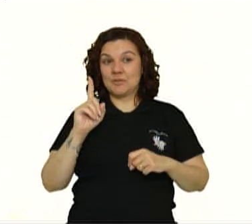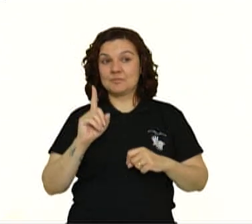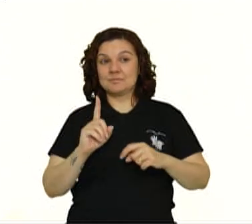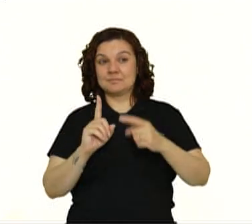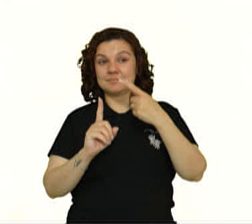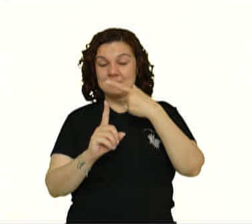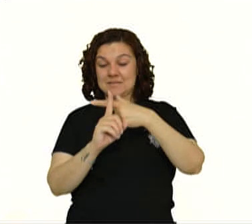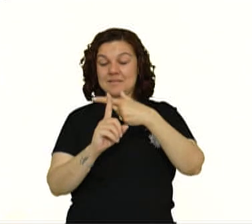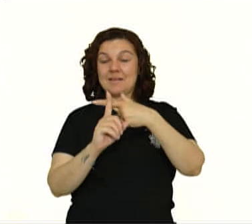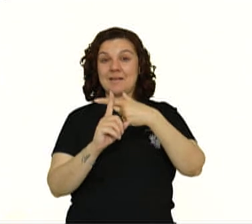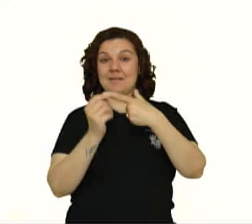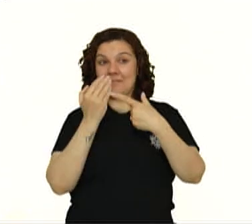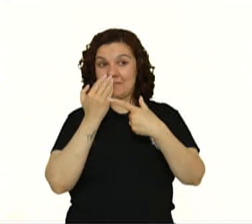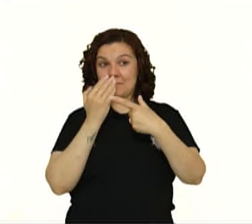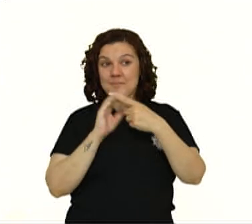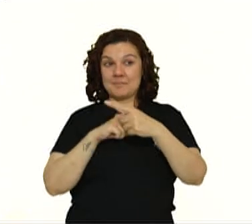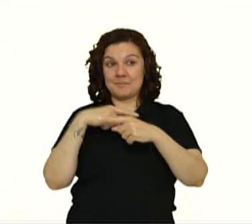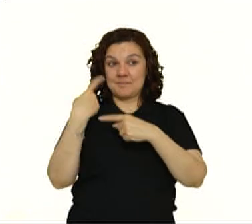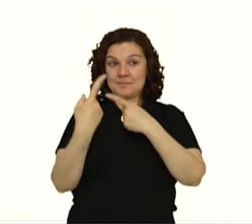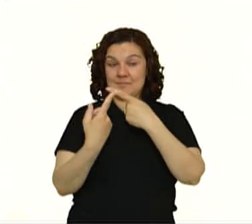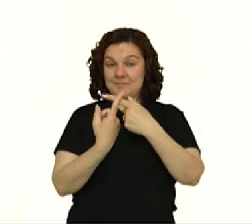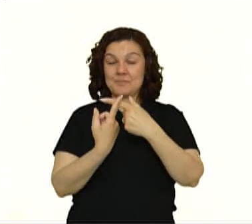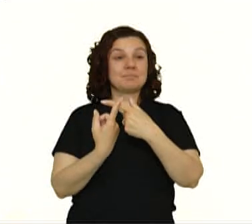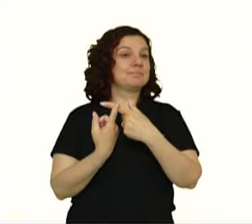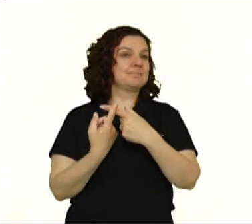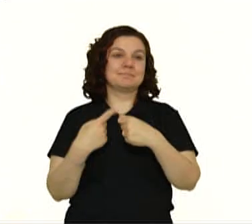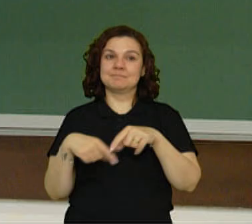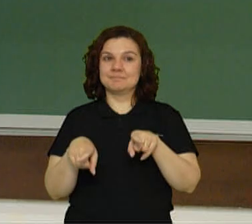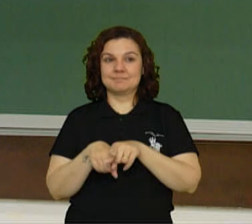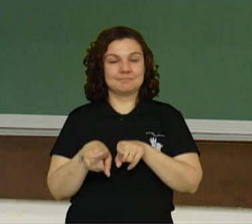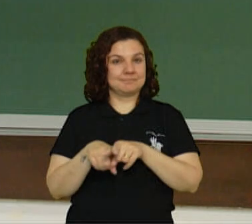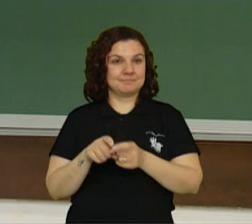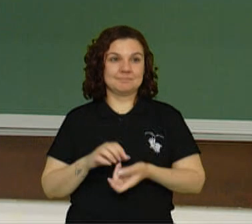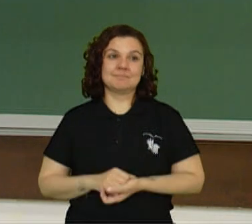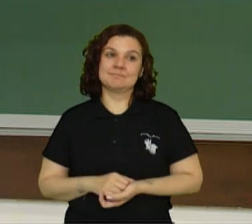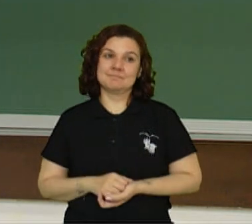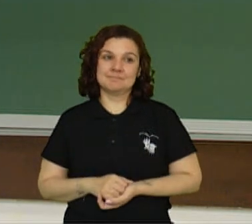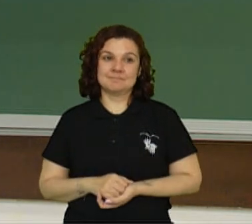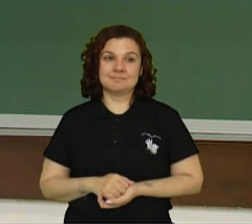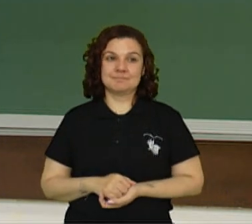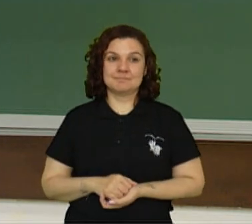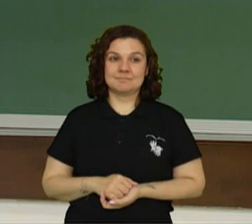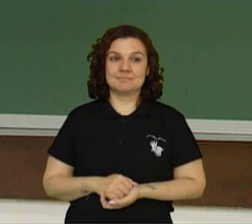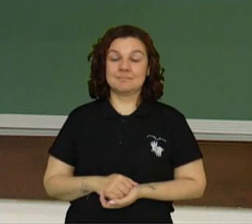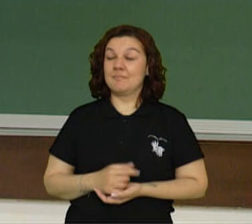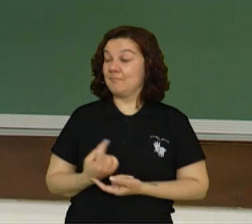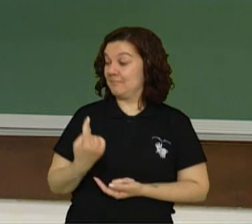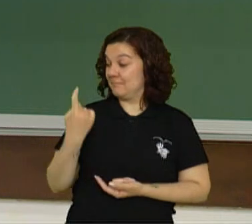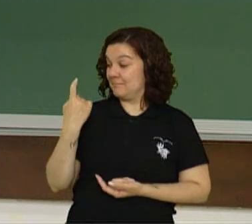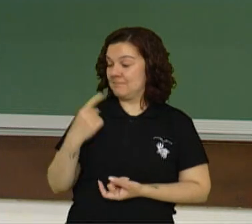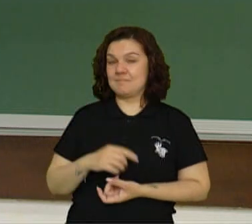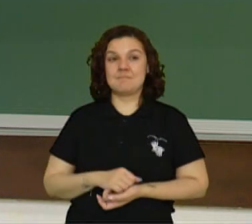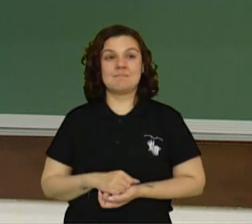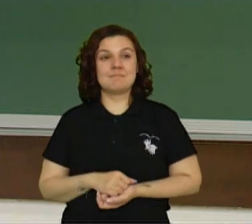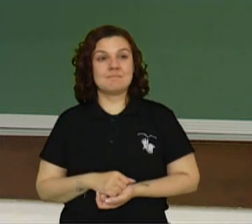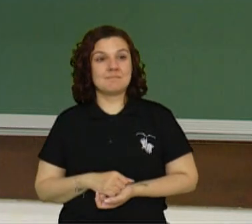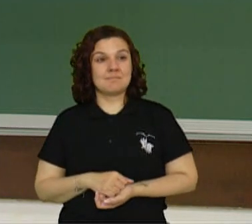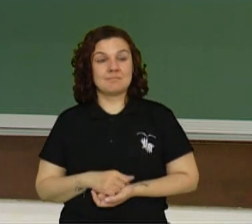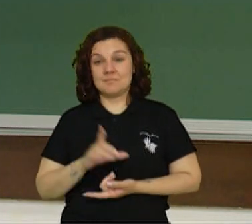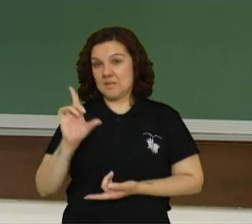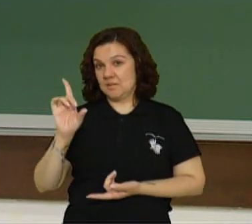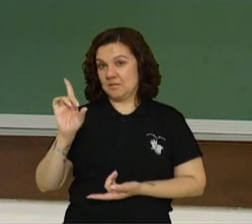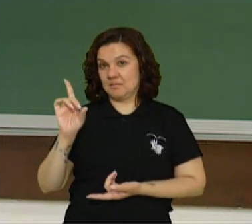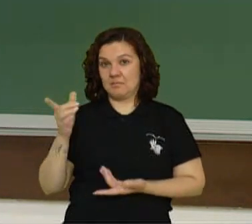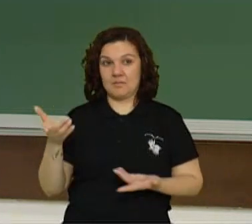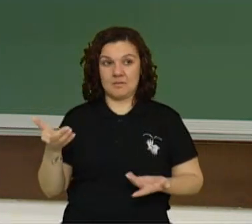aresta passa por cima da aresta que está lá atrás. Entrelaçou. Essa letra D nem precisa falar,